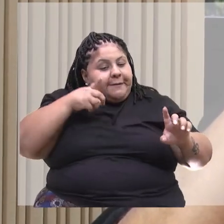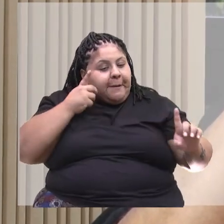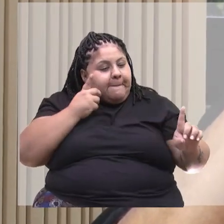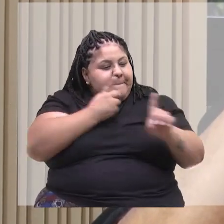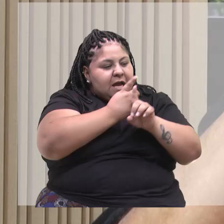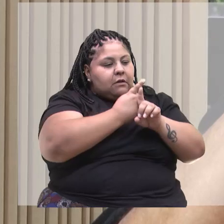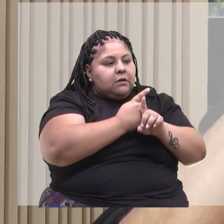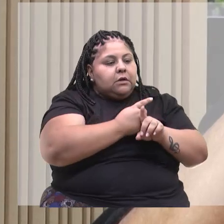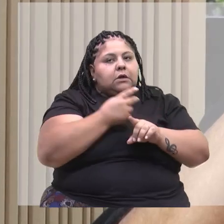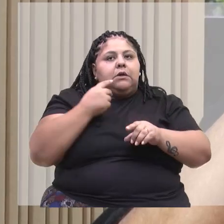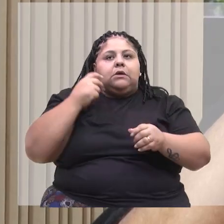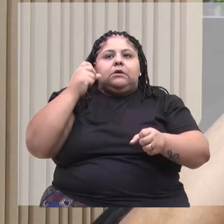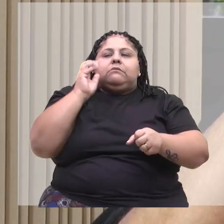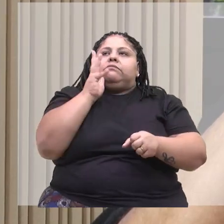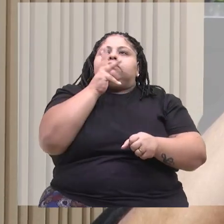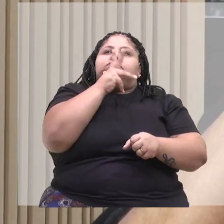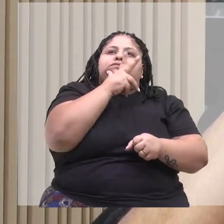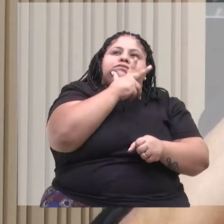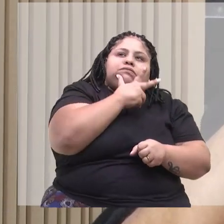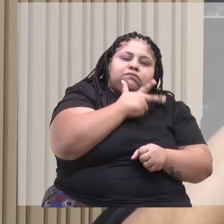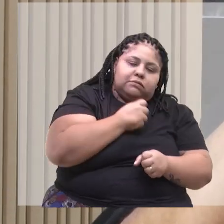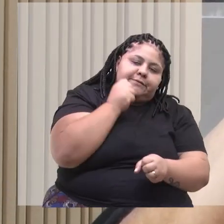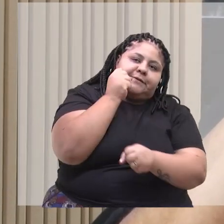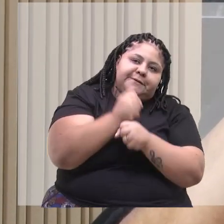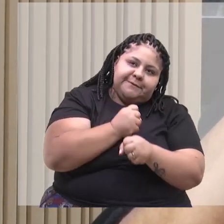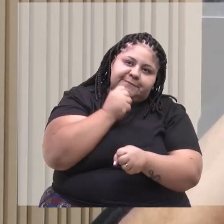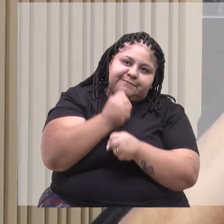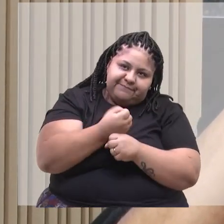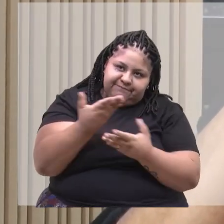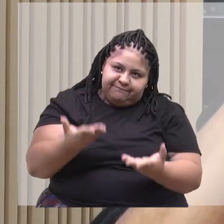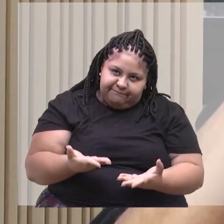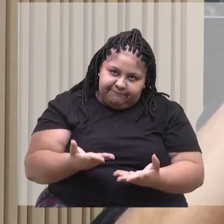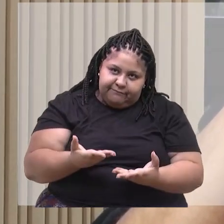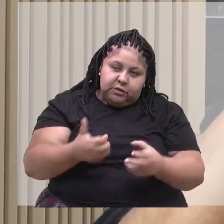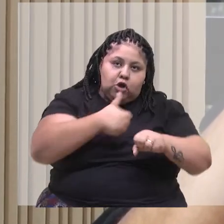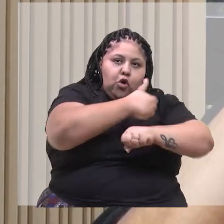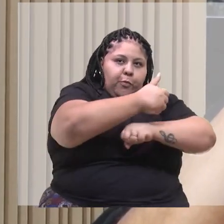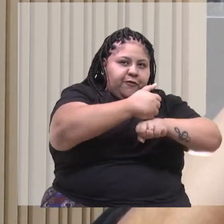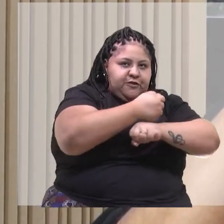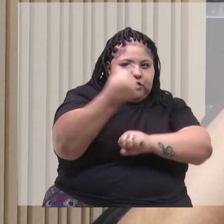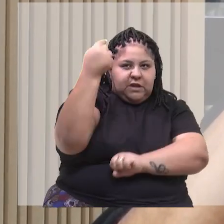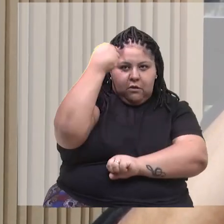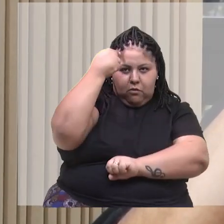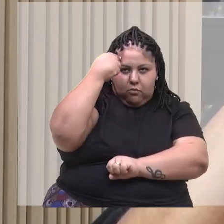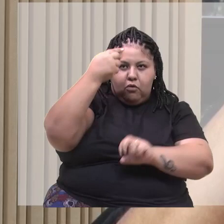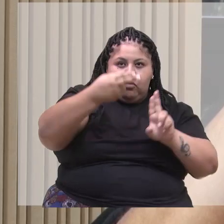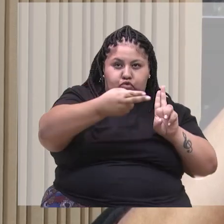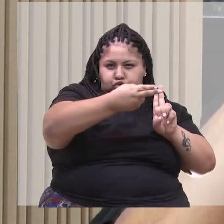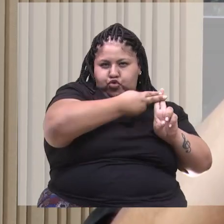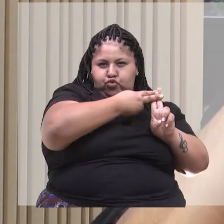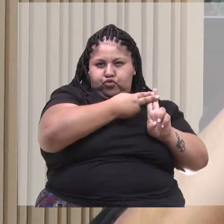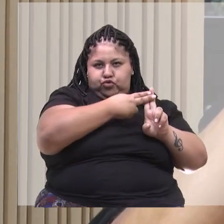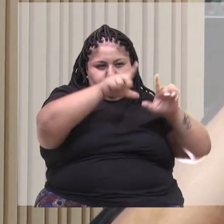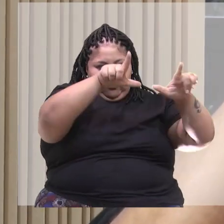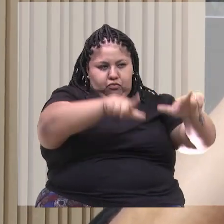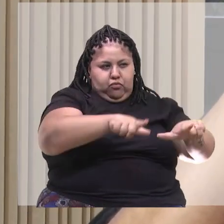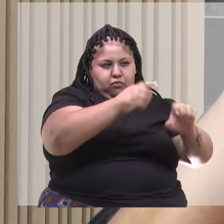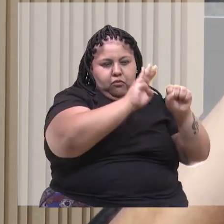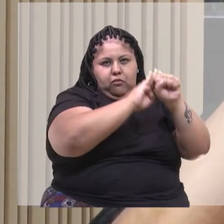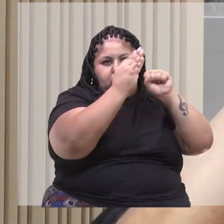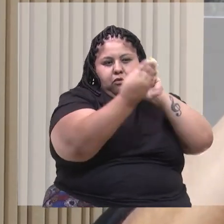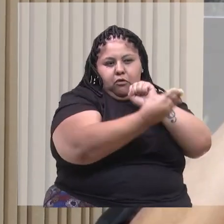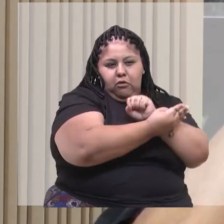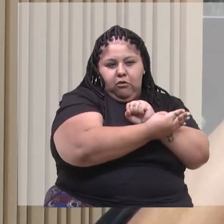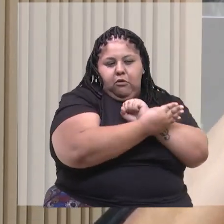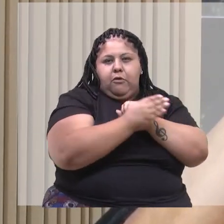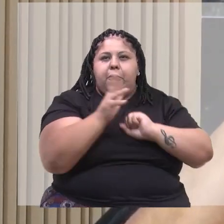ela leva anos. Ela não é para o dia para a noite. Um neurologista no SUS hoje, no postinho do bairro, tu